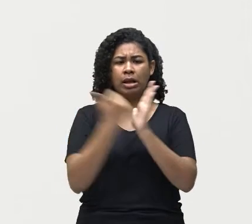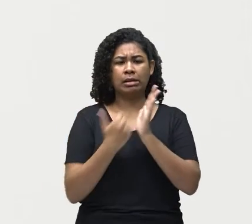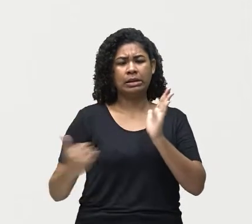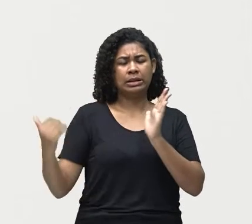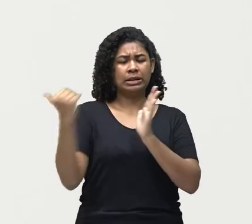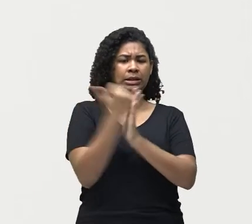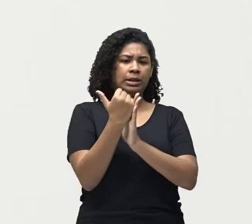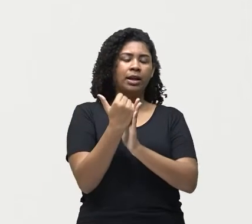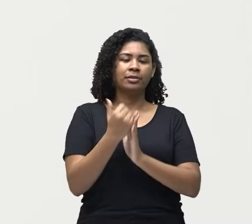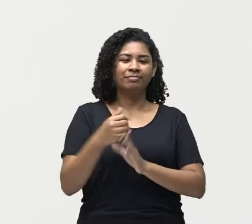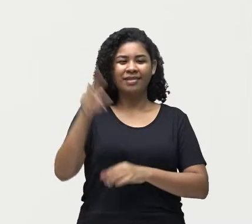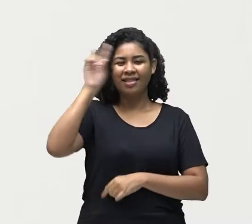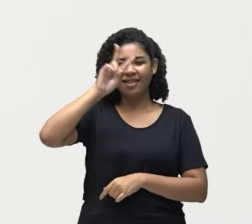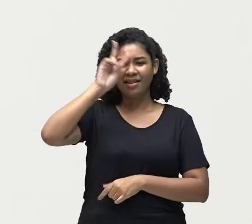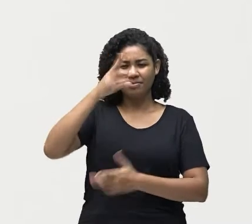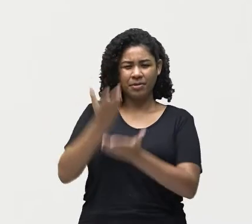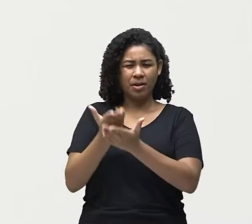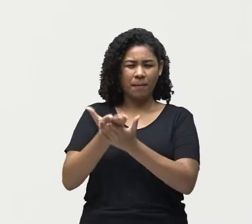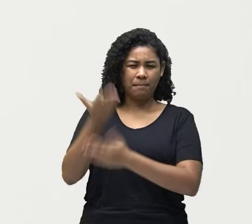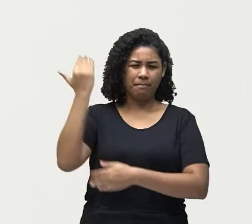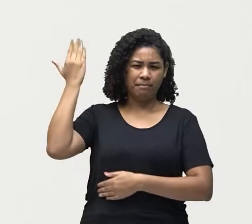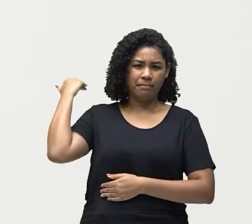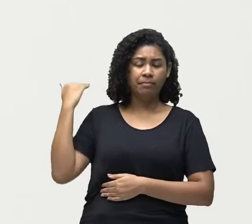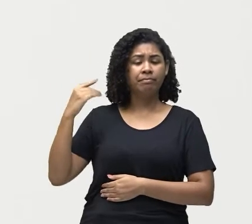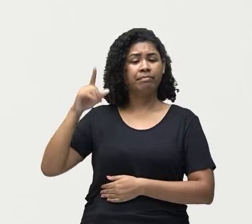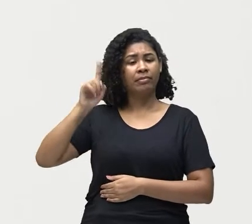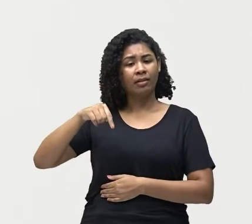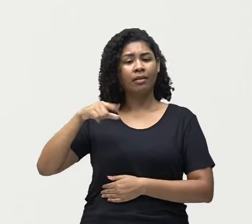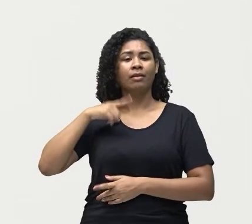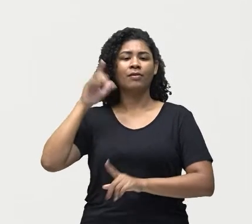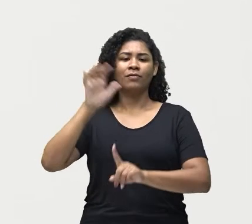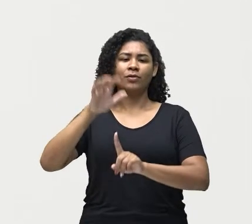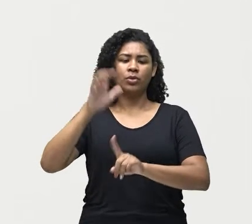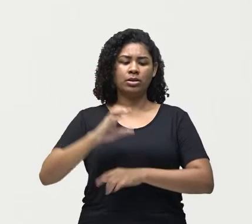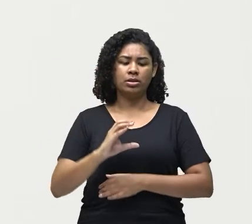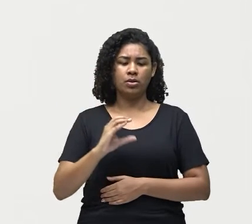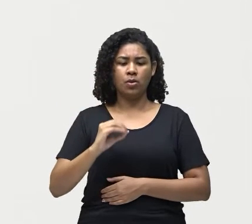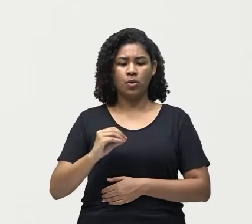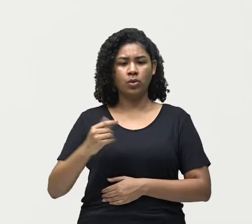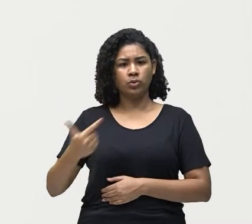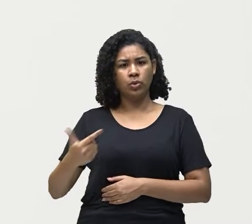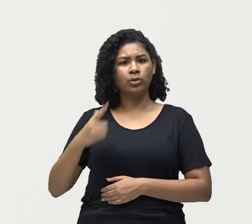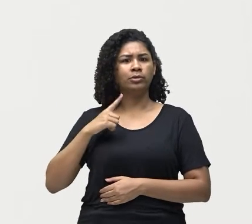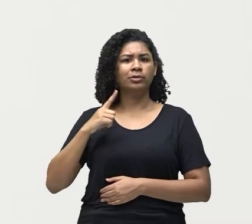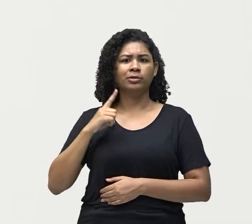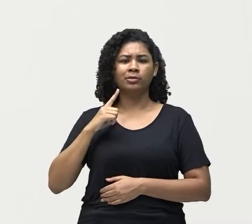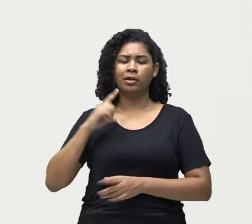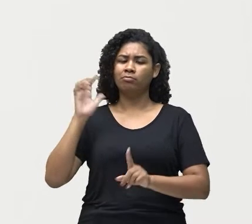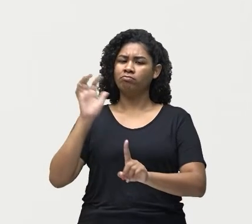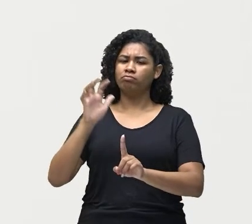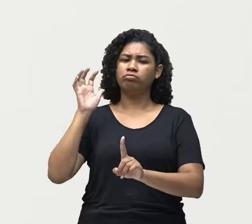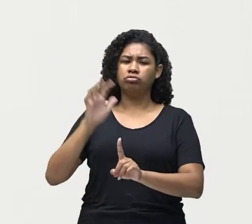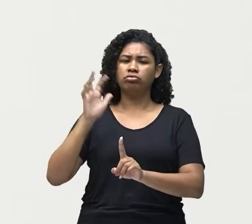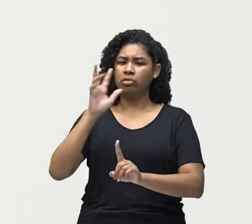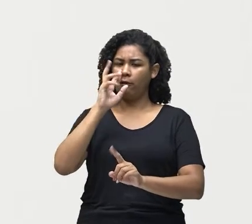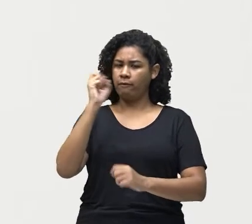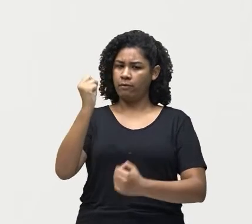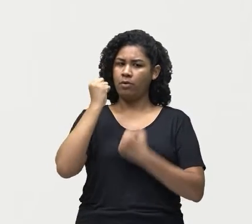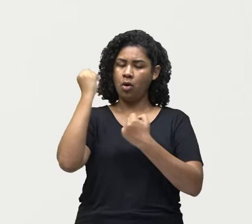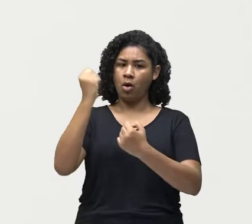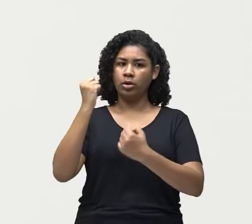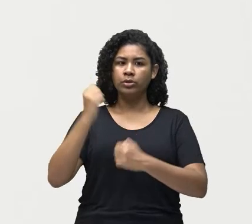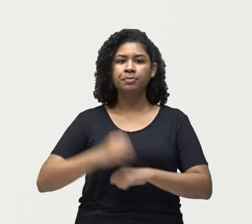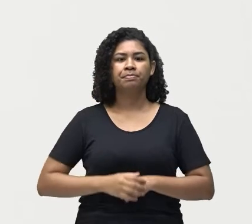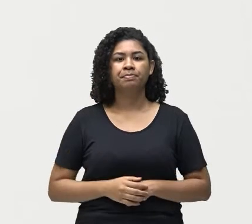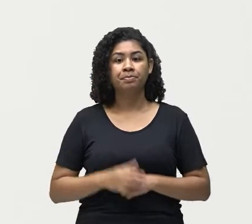outras aulas o impacto do gás carbônico se ele estiver em grande quantidade na atmosfera, tá? Então, se ele estiver em grande quantidade,